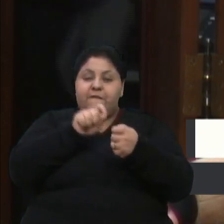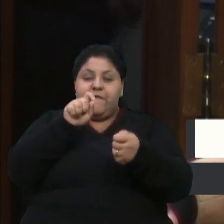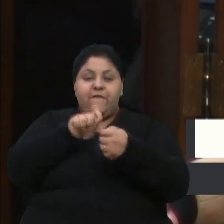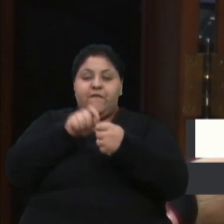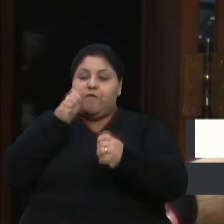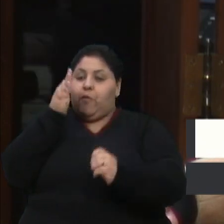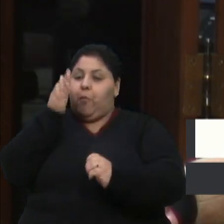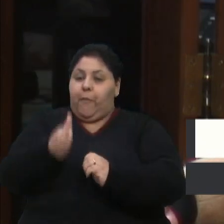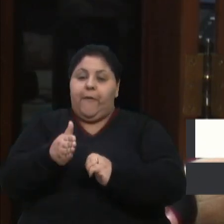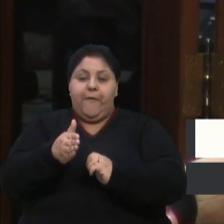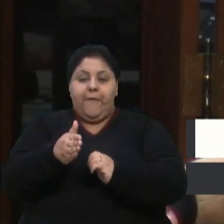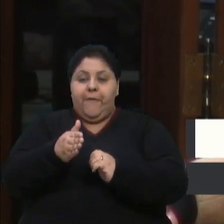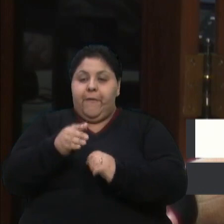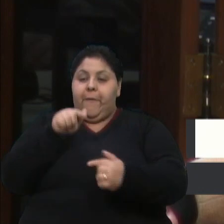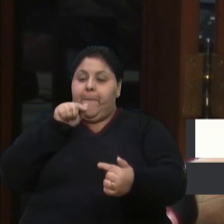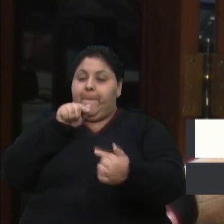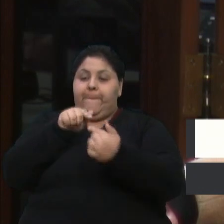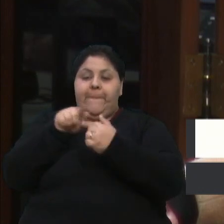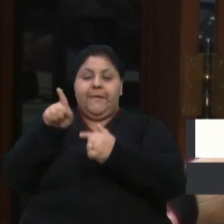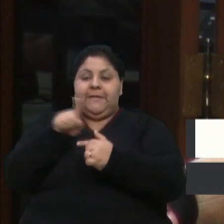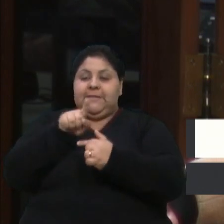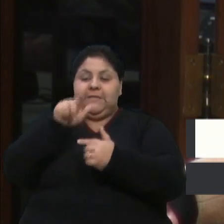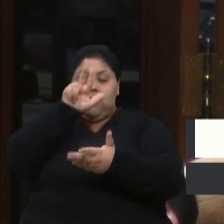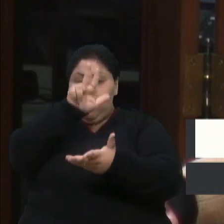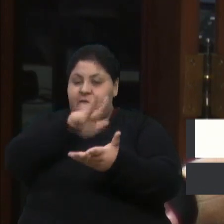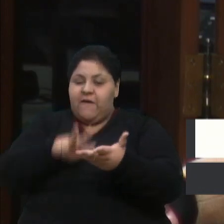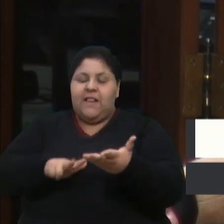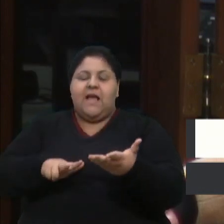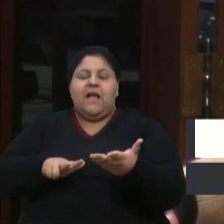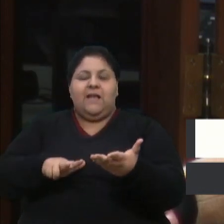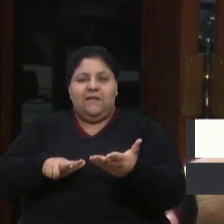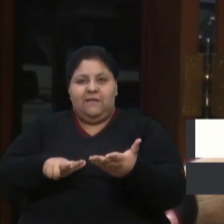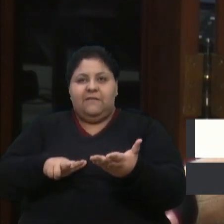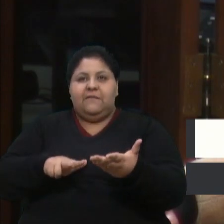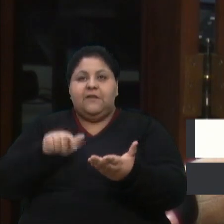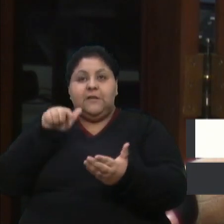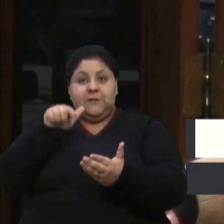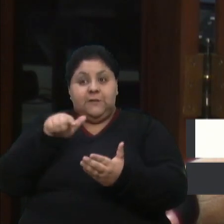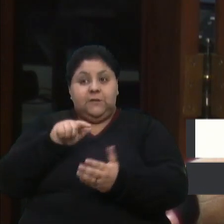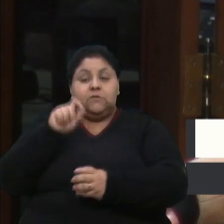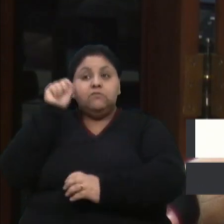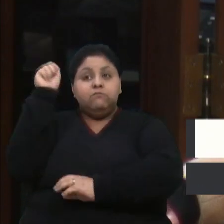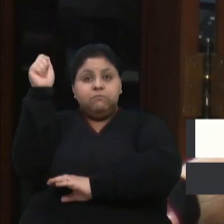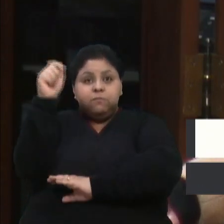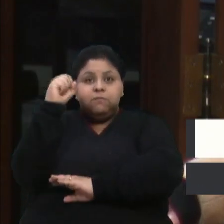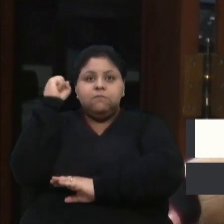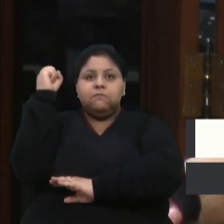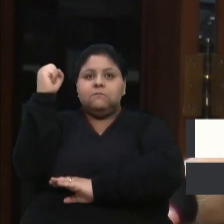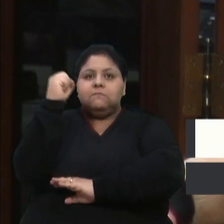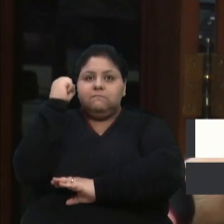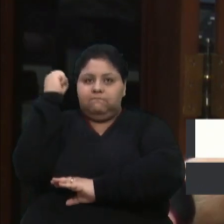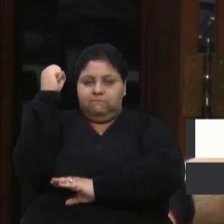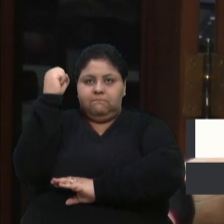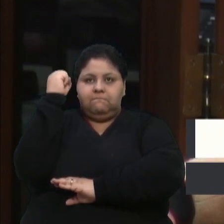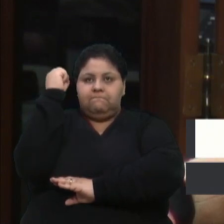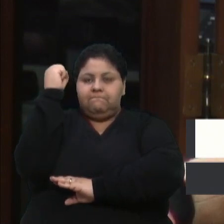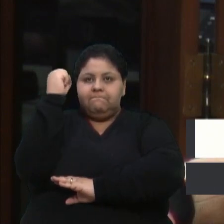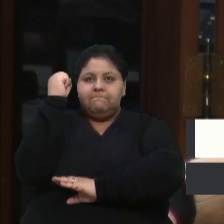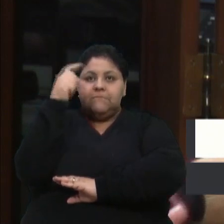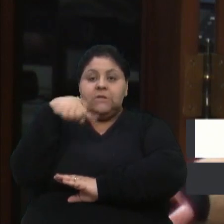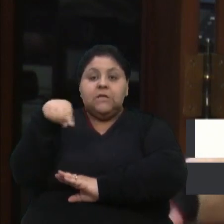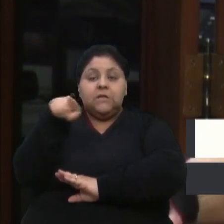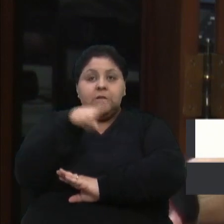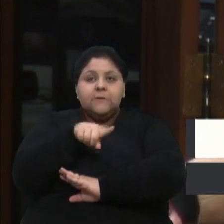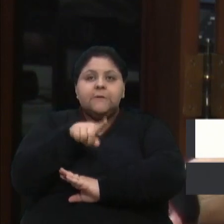metas não avaliadas, e isso é algo muito grave. E a